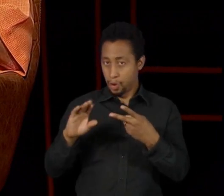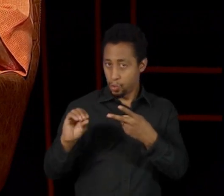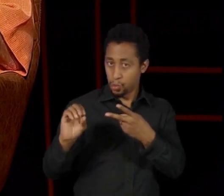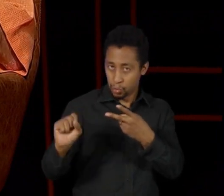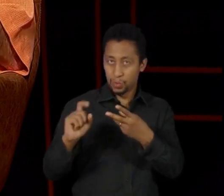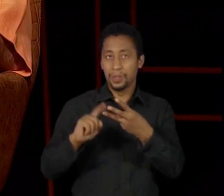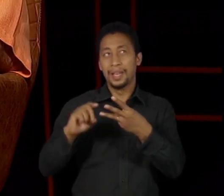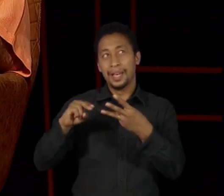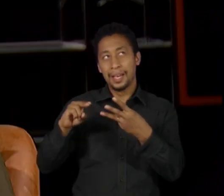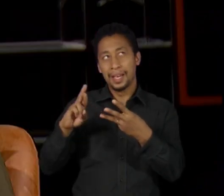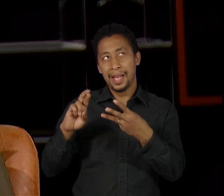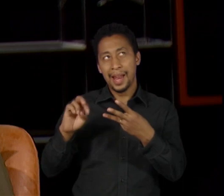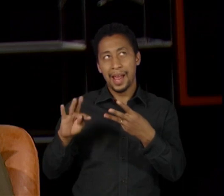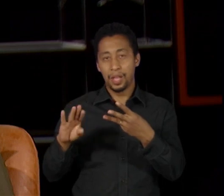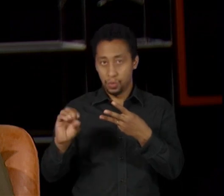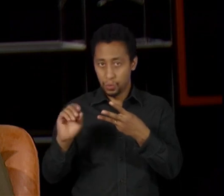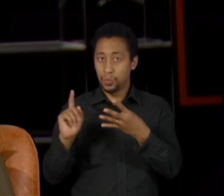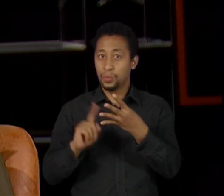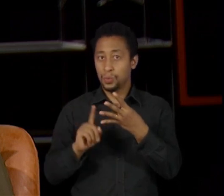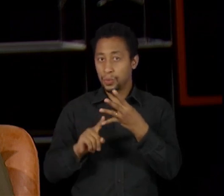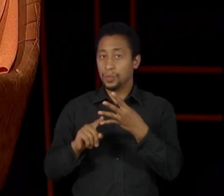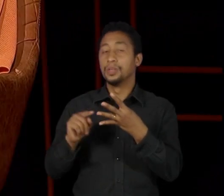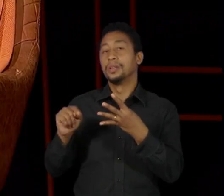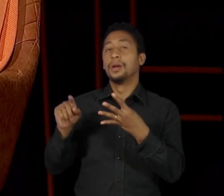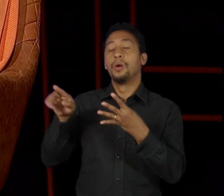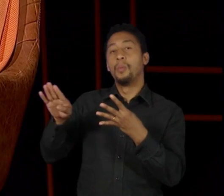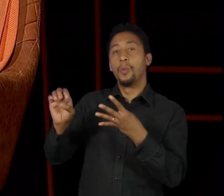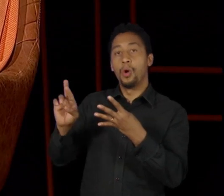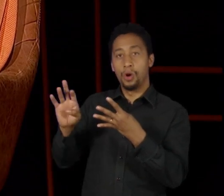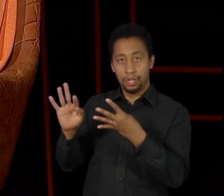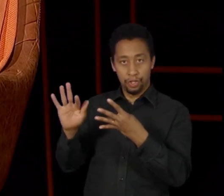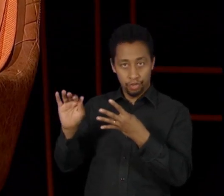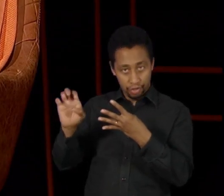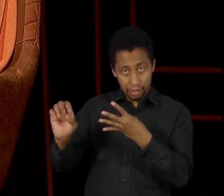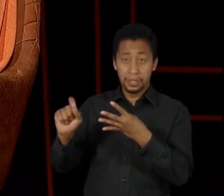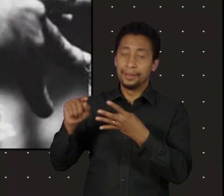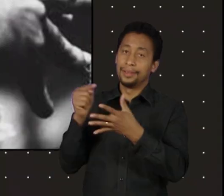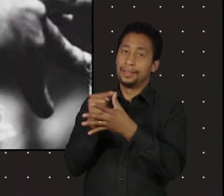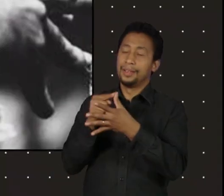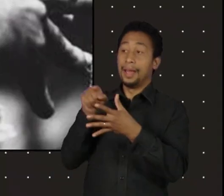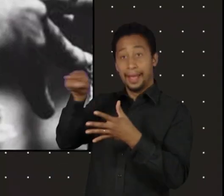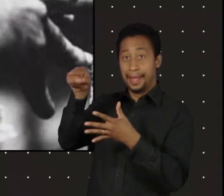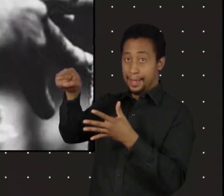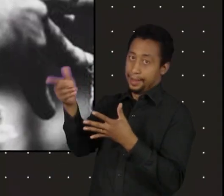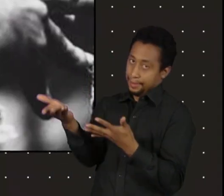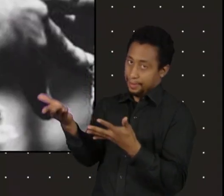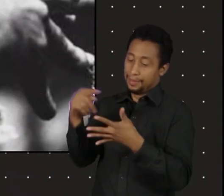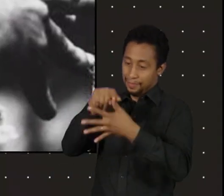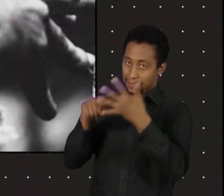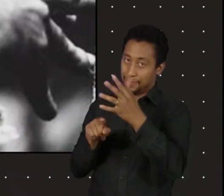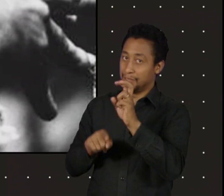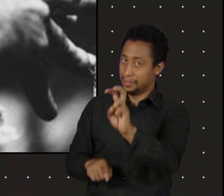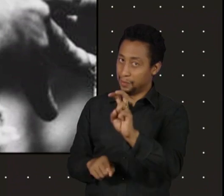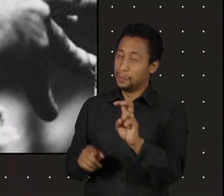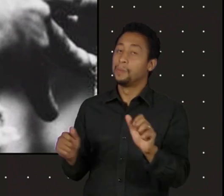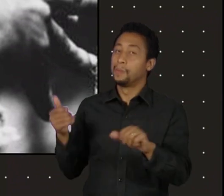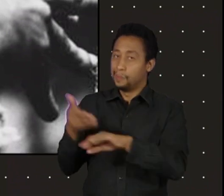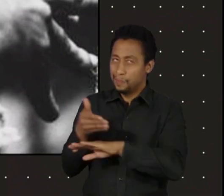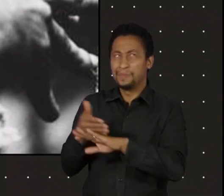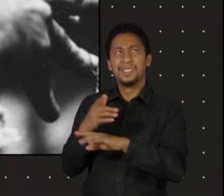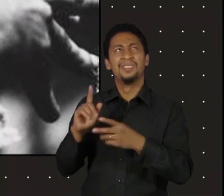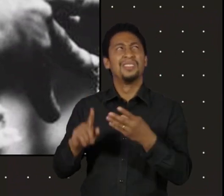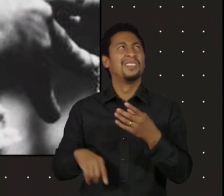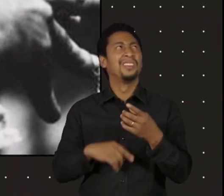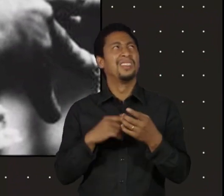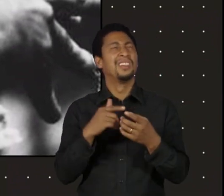Renato Borg, Esther Góes e eu, nessa história, né, fazendo lá. E tinha mais Soninha Loureiro, tinha o